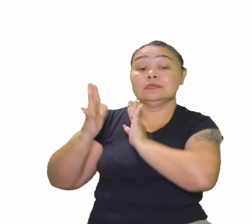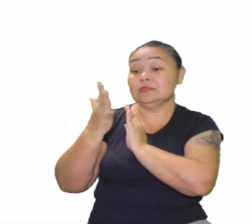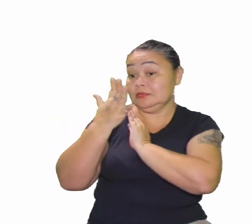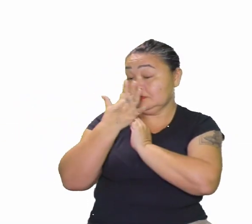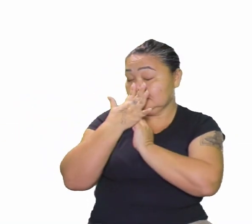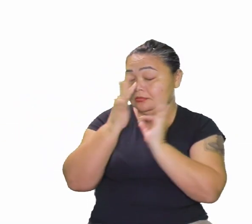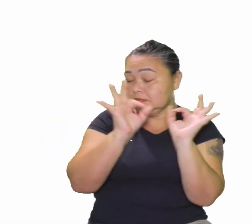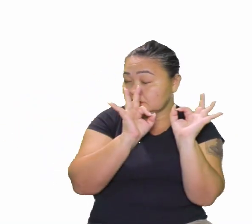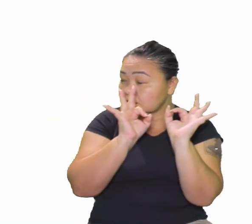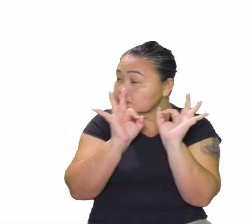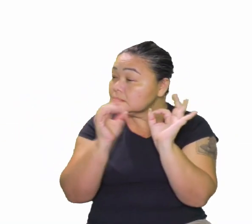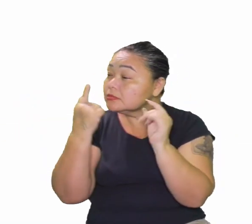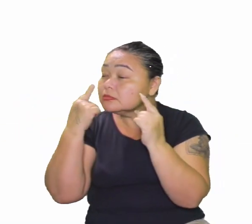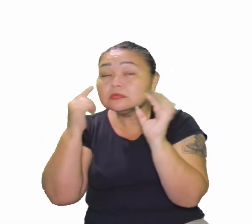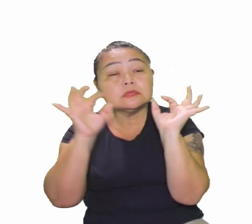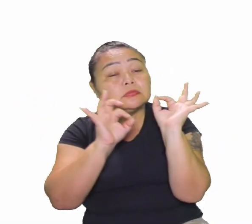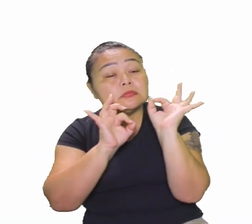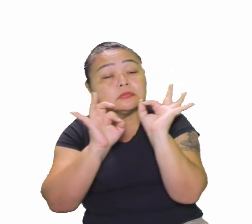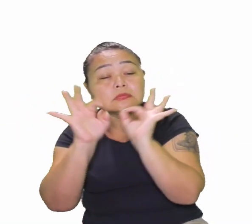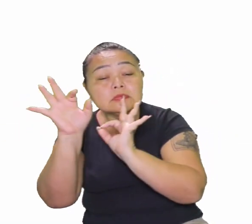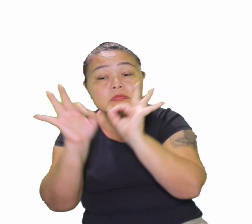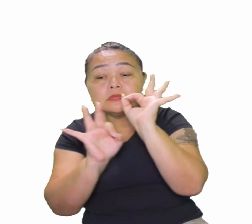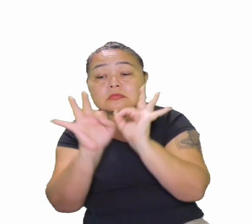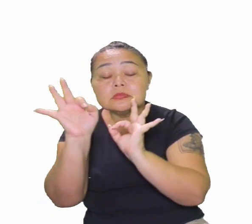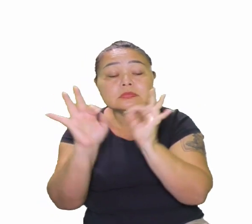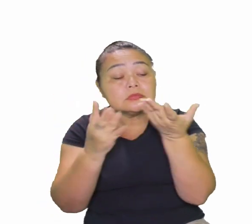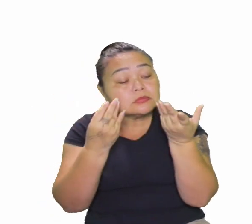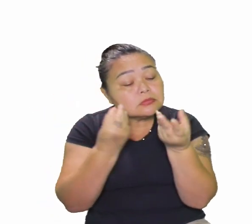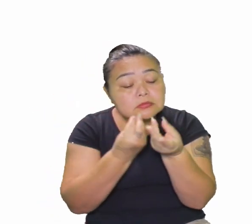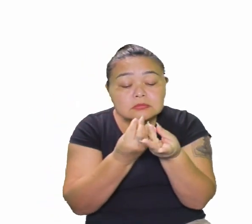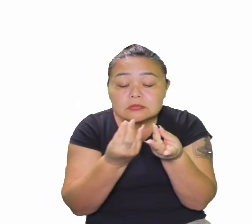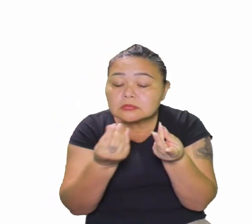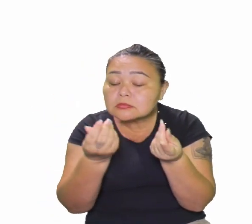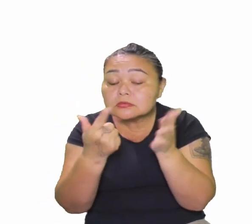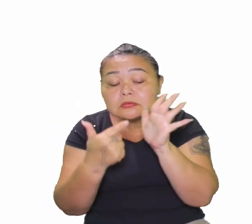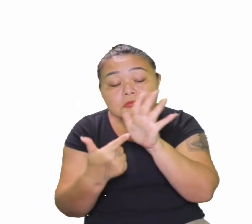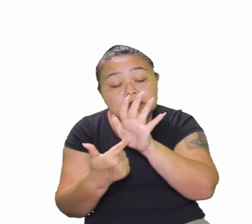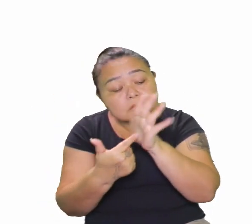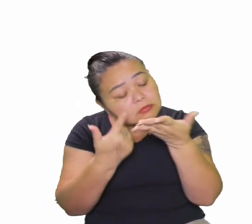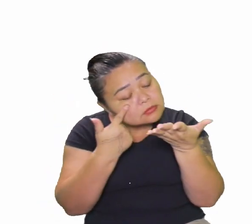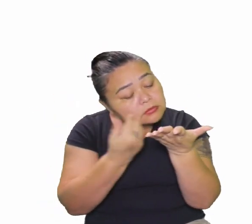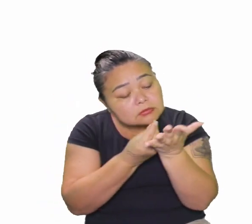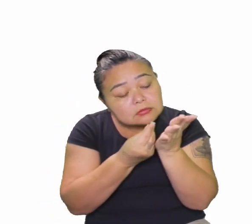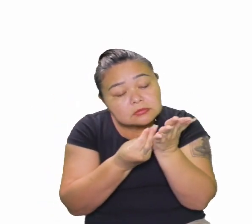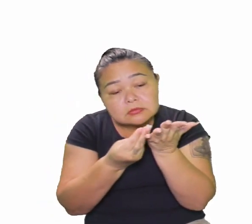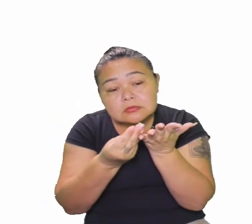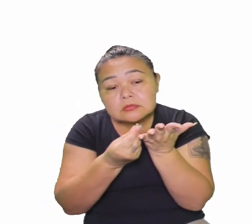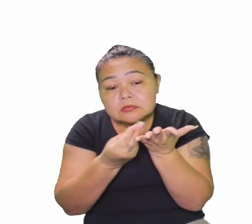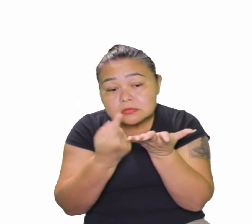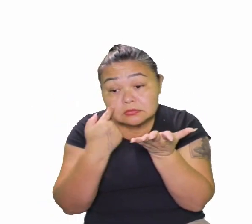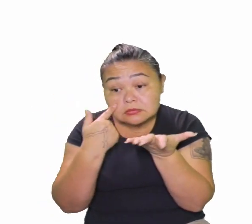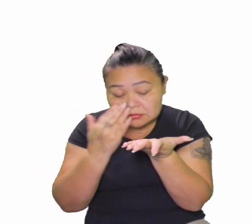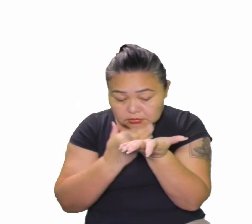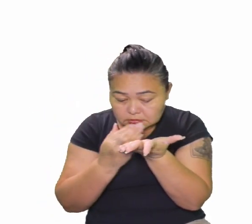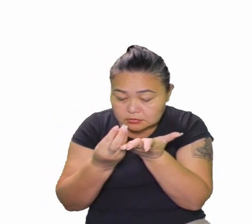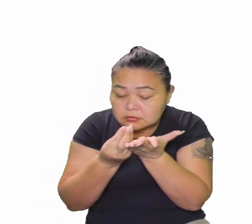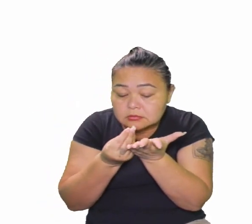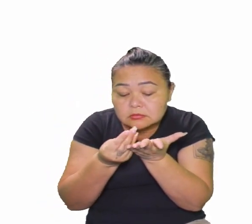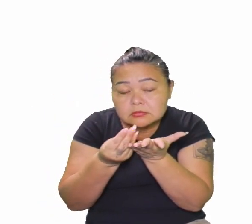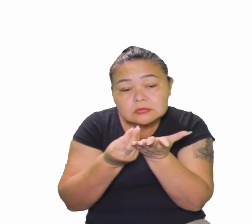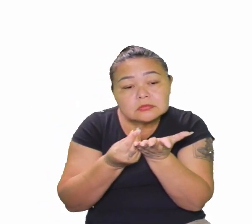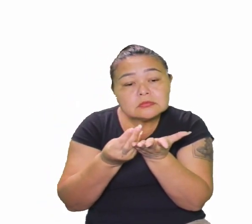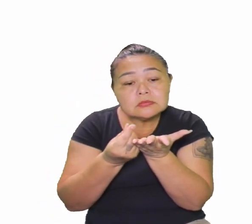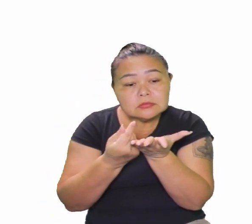né, a preparação dessas amostras a partir de uma amostra